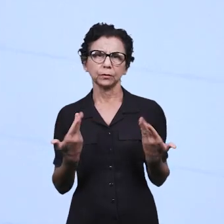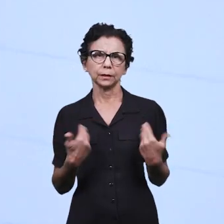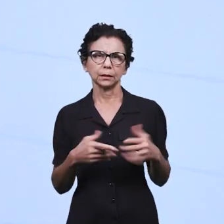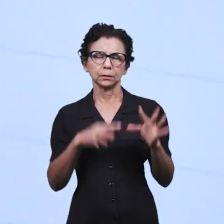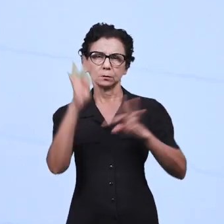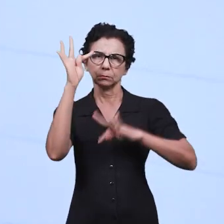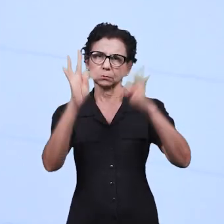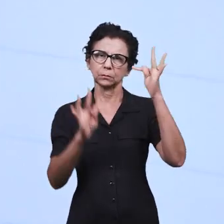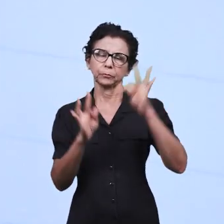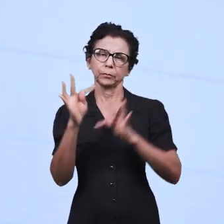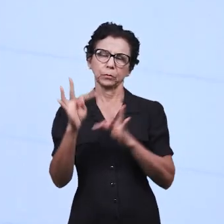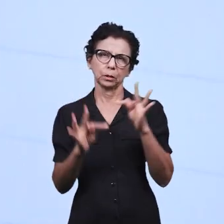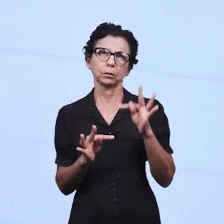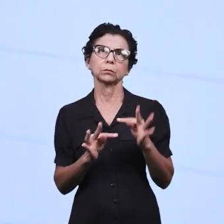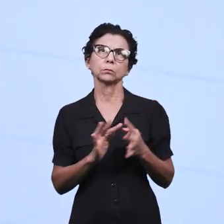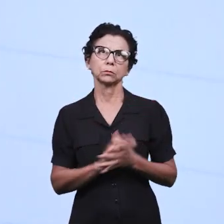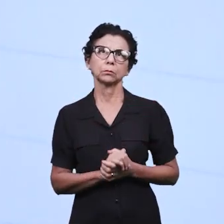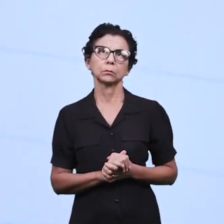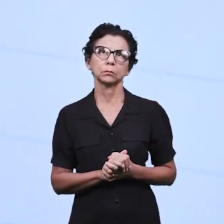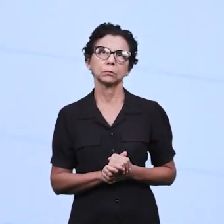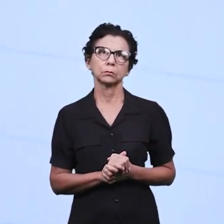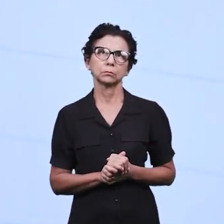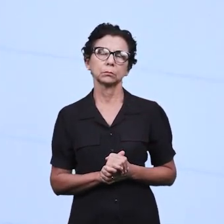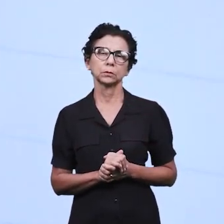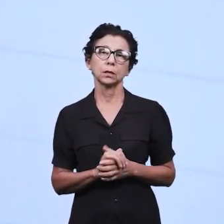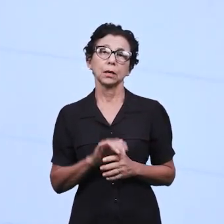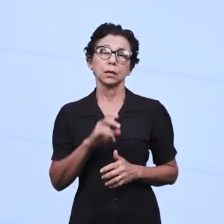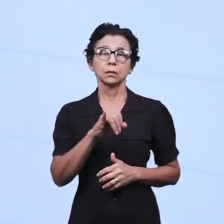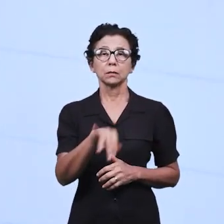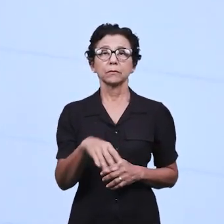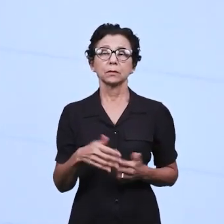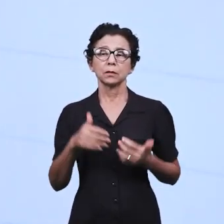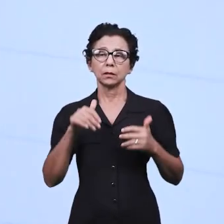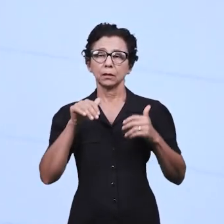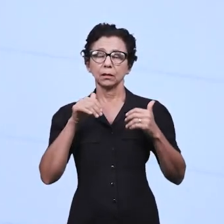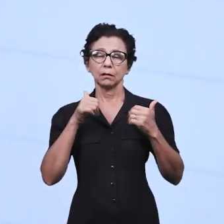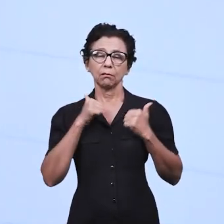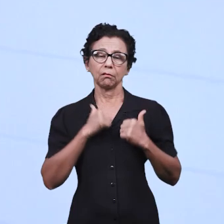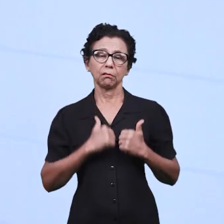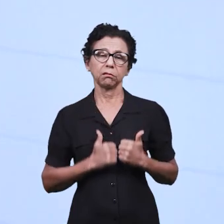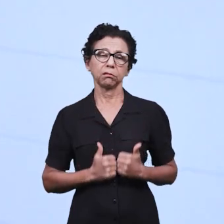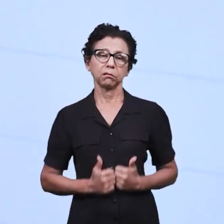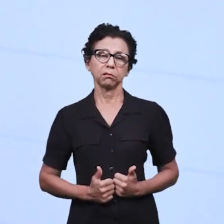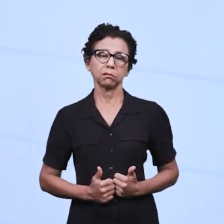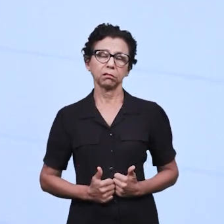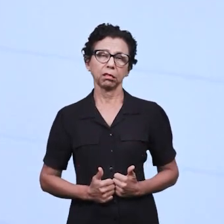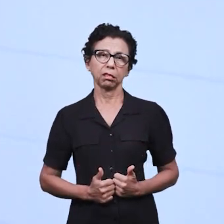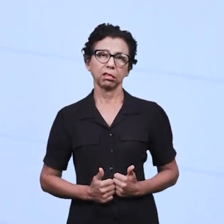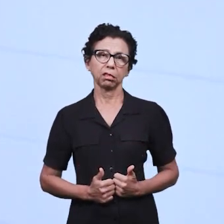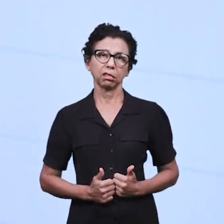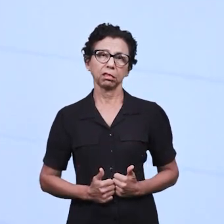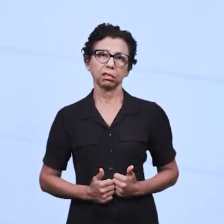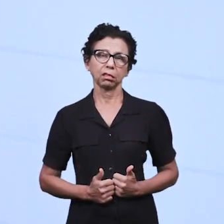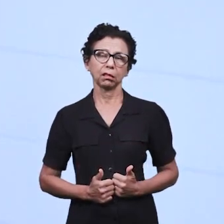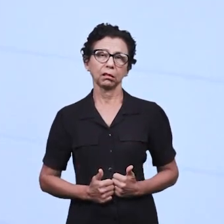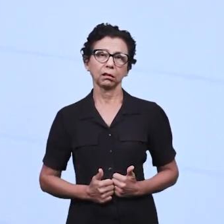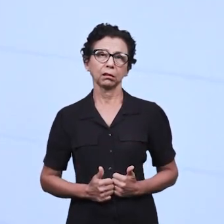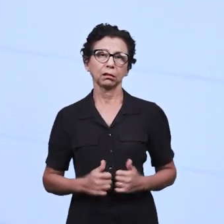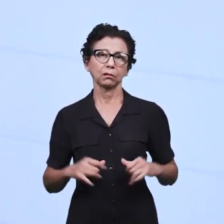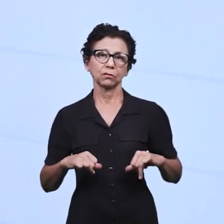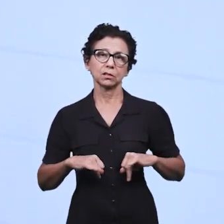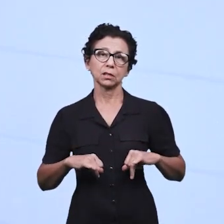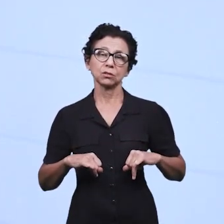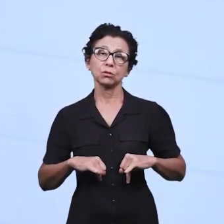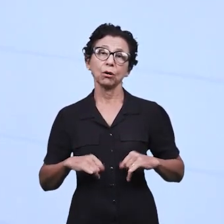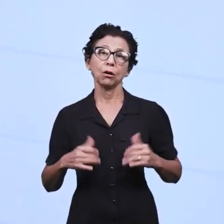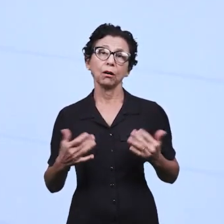no momento de um tratamento, né? Se você está com uma autoestima baixa, se você sofre com aquilo, piora